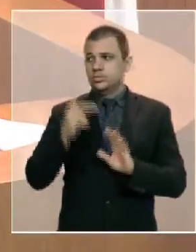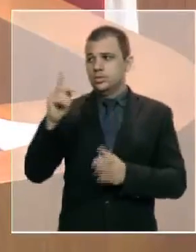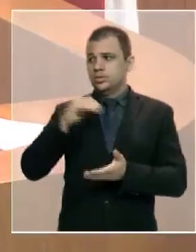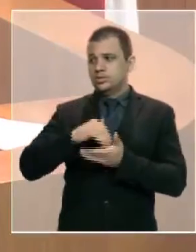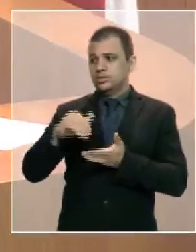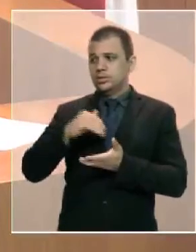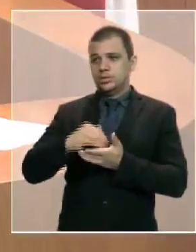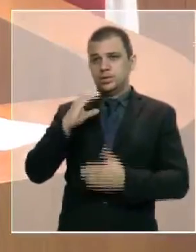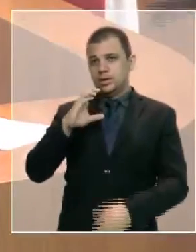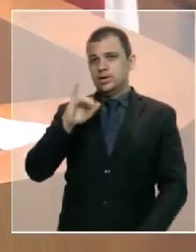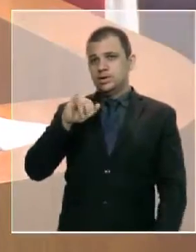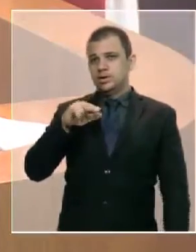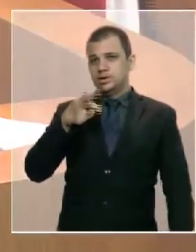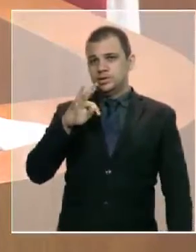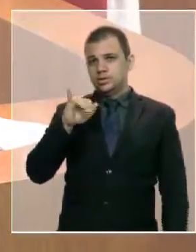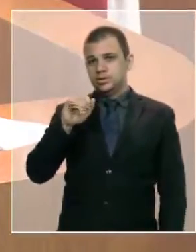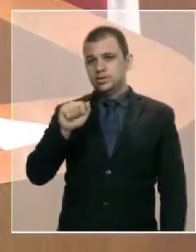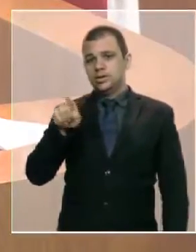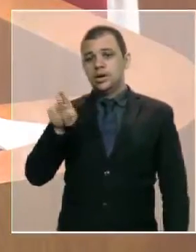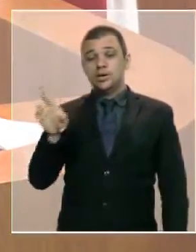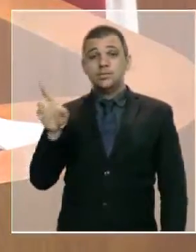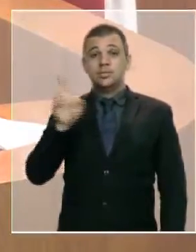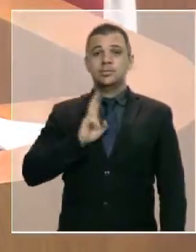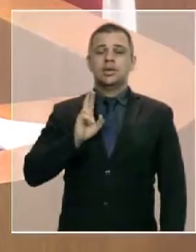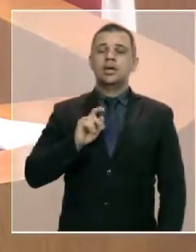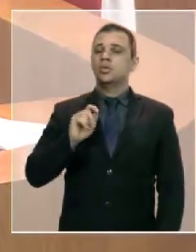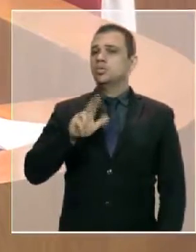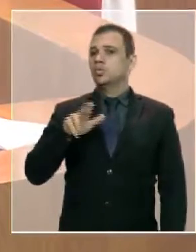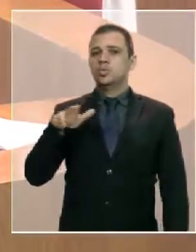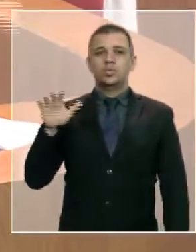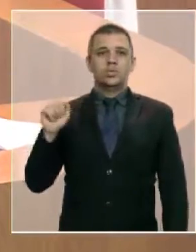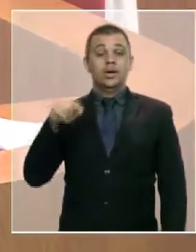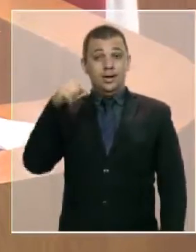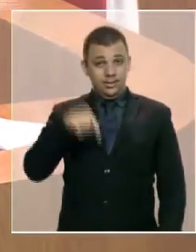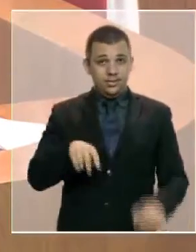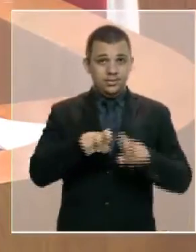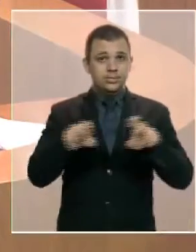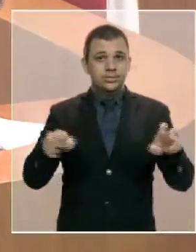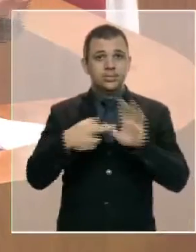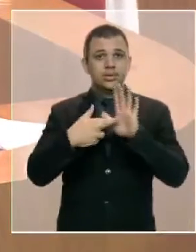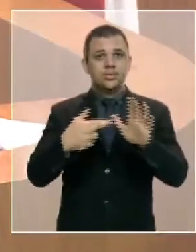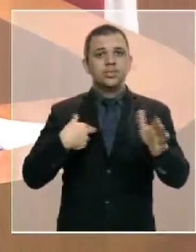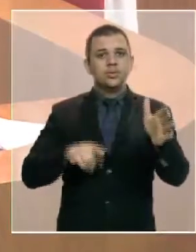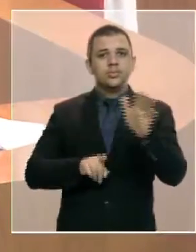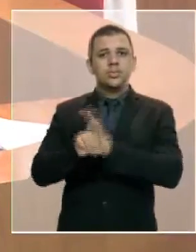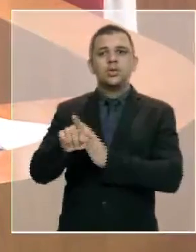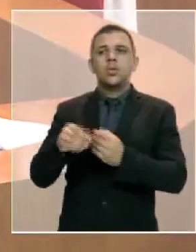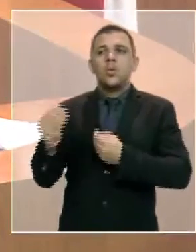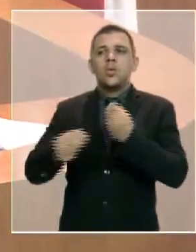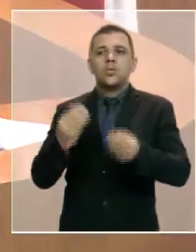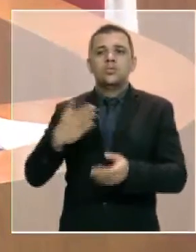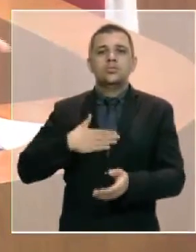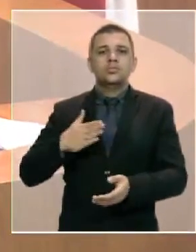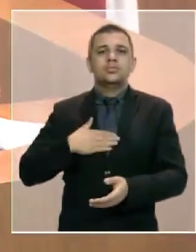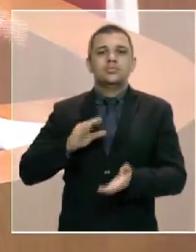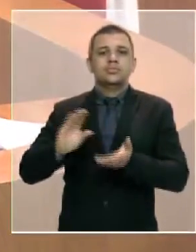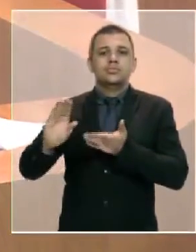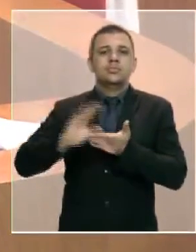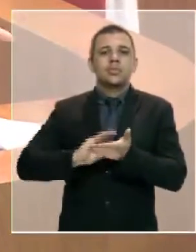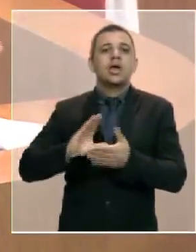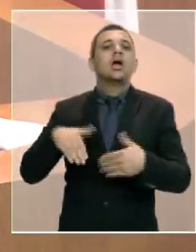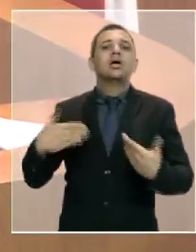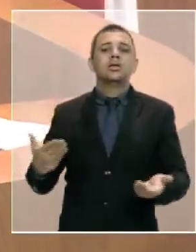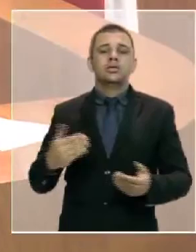Fiz pela mesa desta casa um requerimento solicitando como andavam as minhas emendas, se estavam sendo executadas, quais